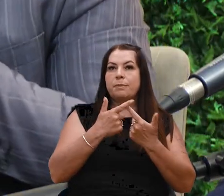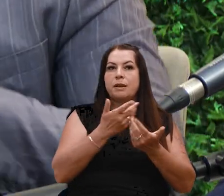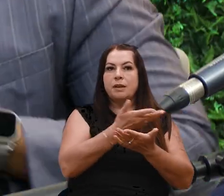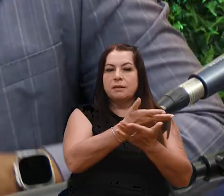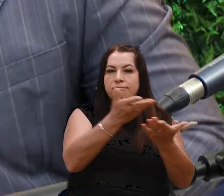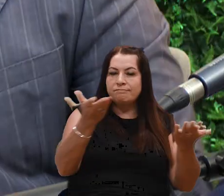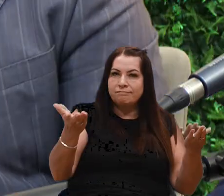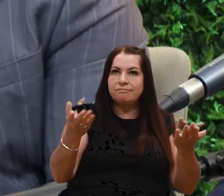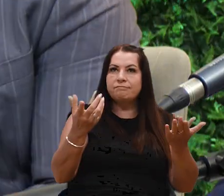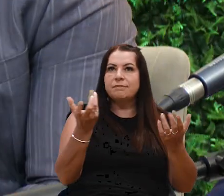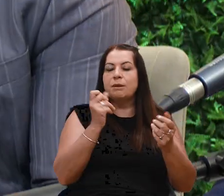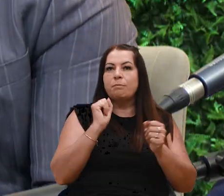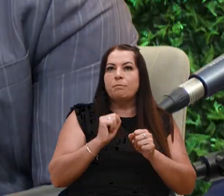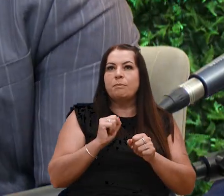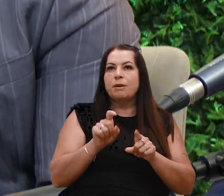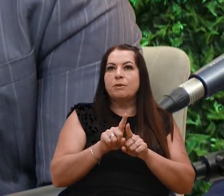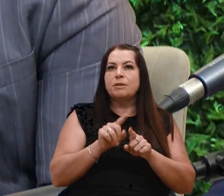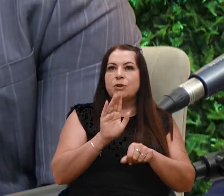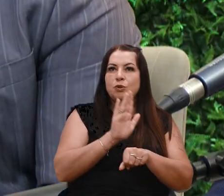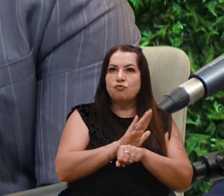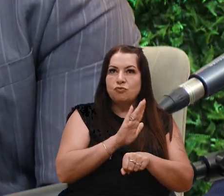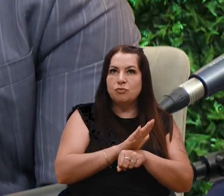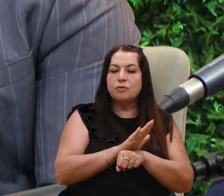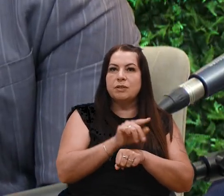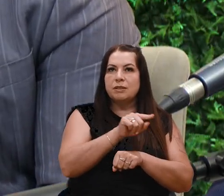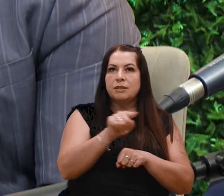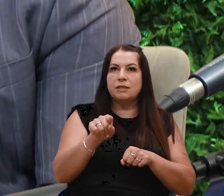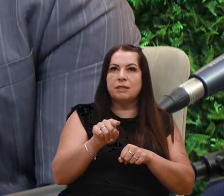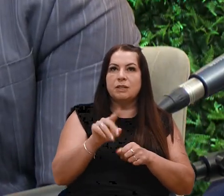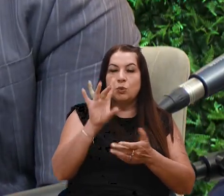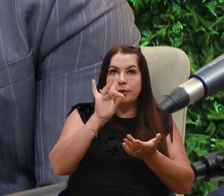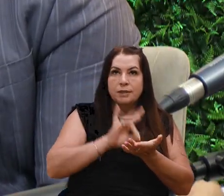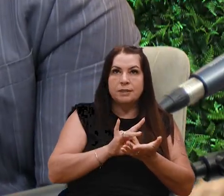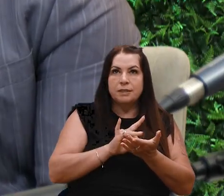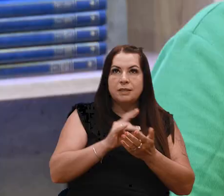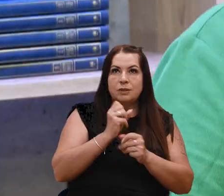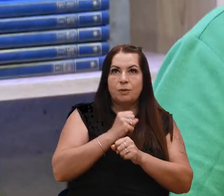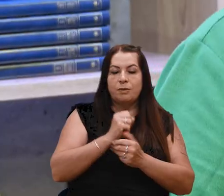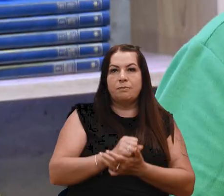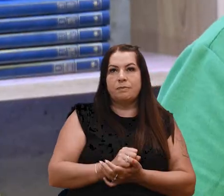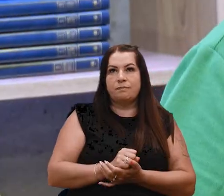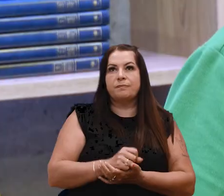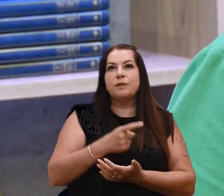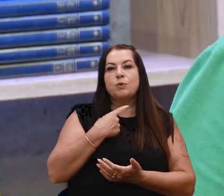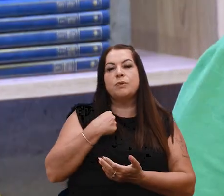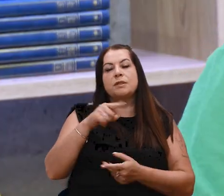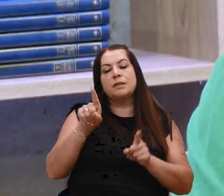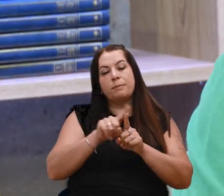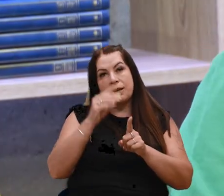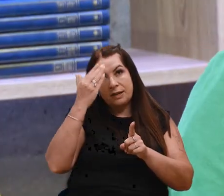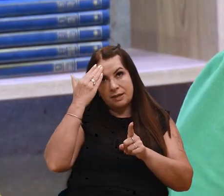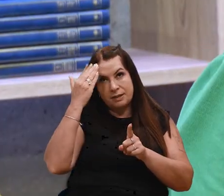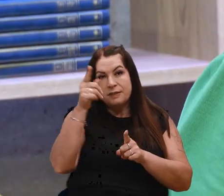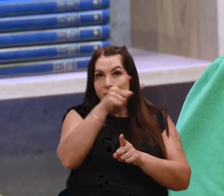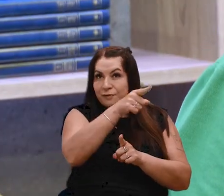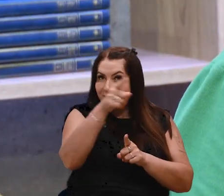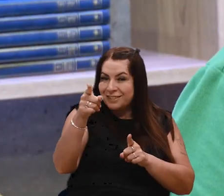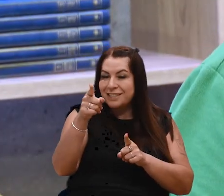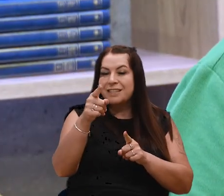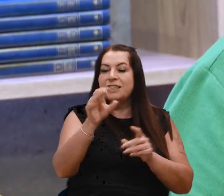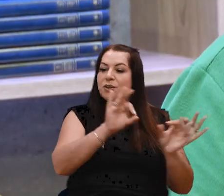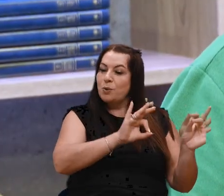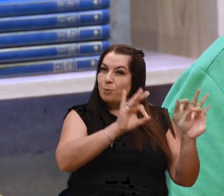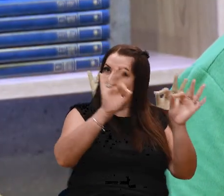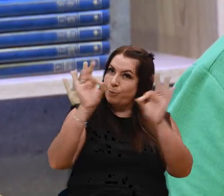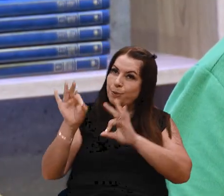aí para que a gente possa ajudar em concretizar essas obras. Eu gostaria também de agradecer a você que nos assistiu,